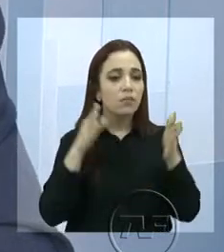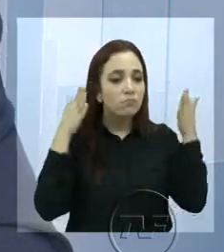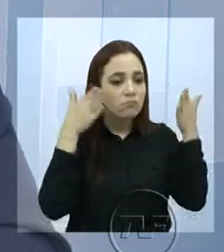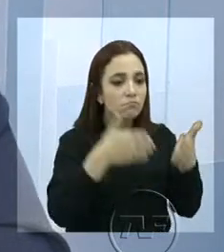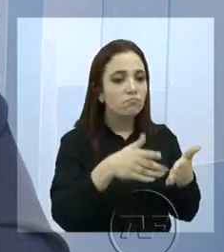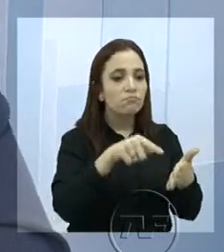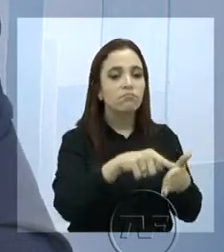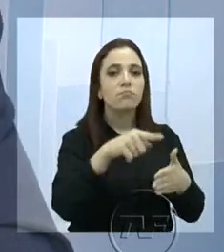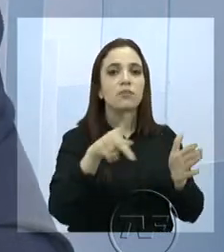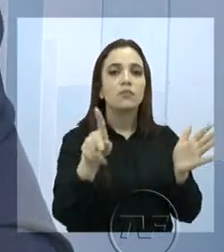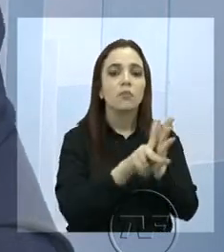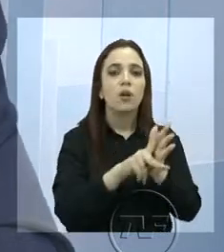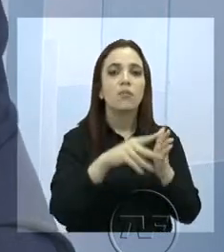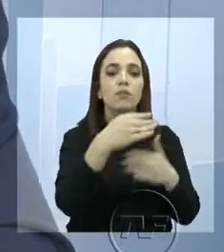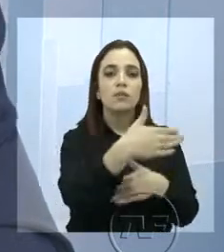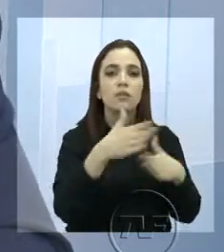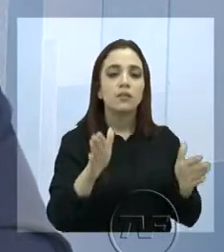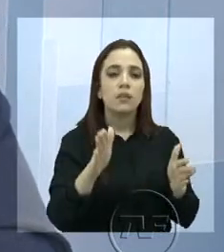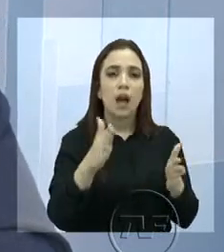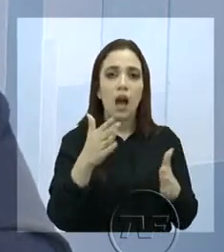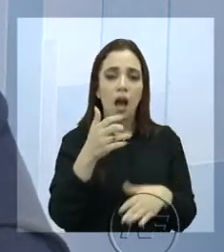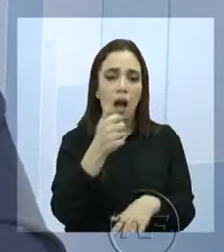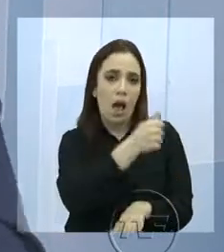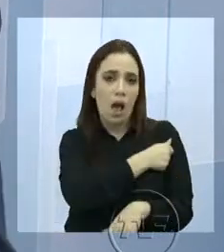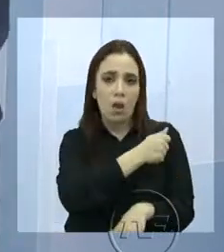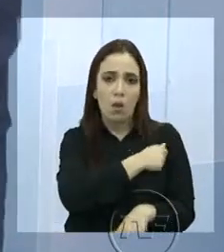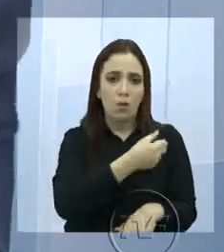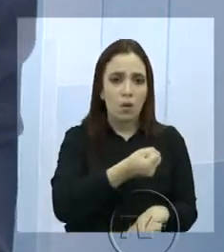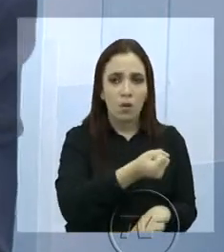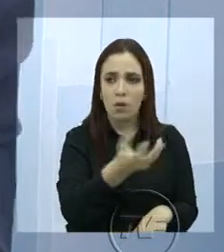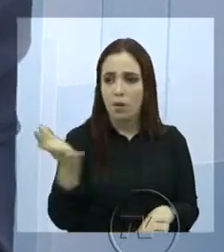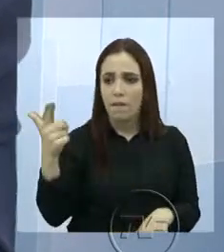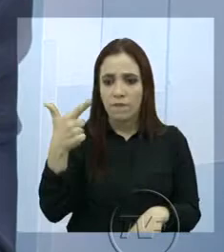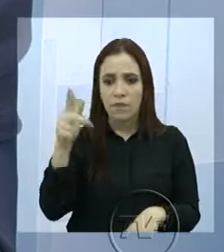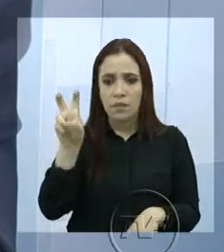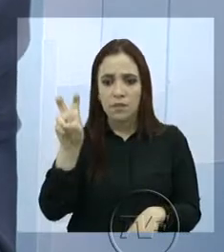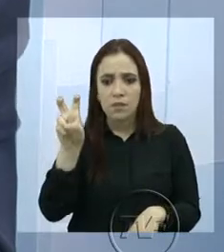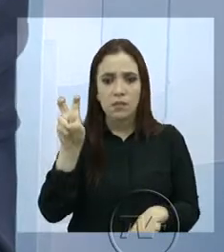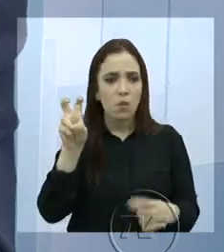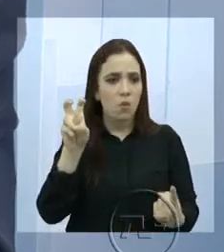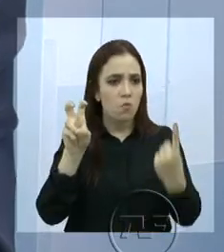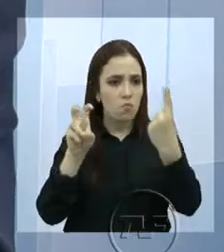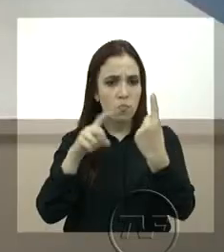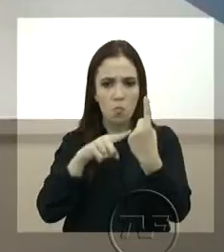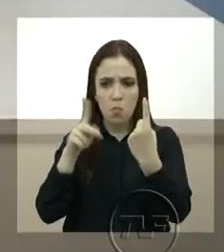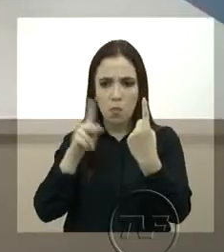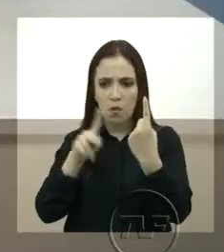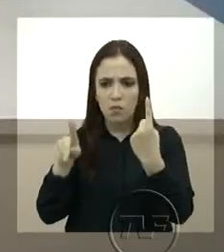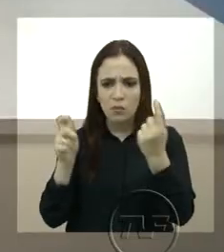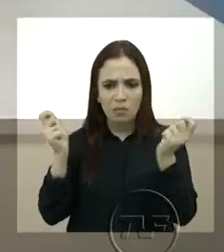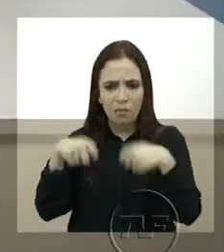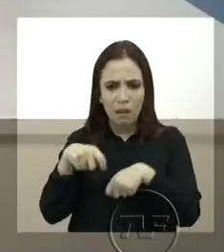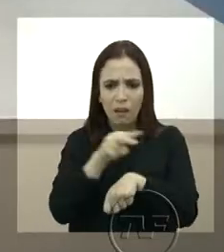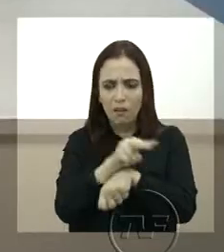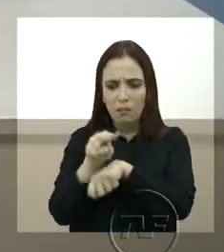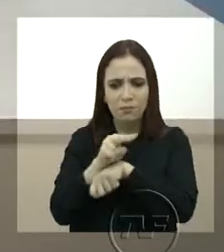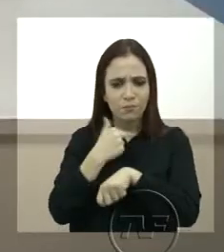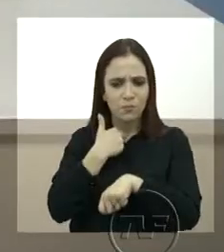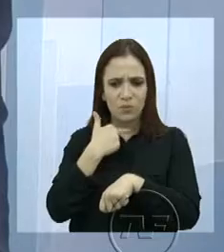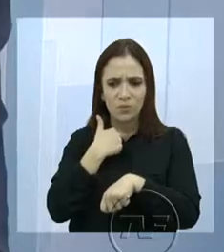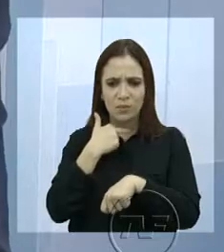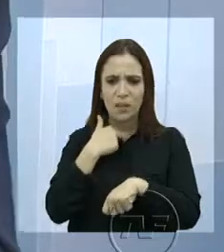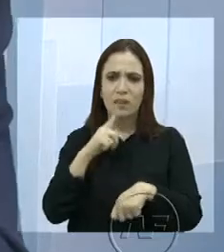crianças dentro de uma sala de aula com mais de 25 alunos e um único professor. Isso em toda a cidade. Em toda a cidade.